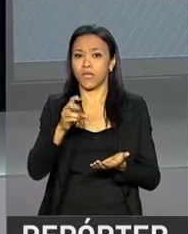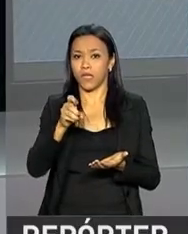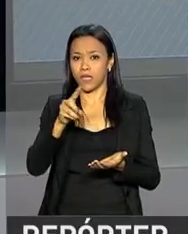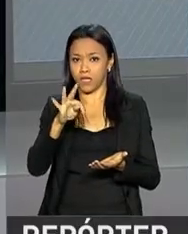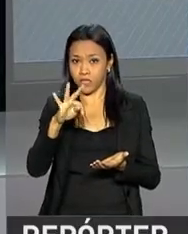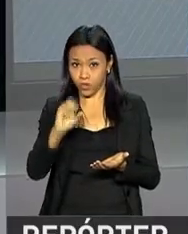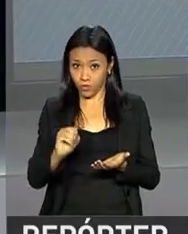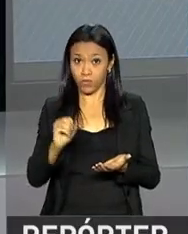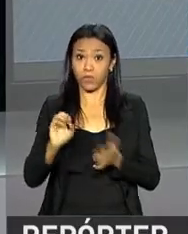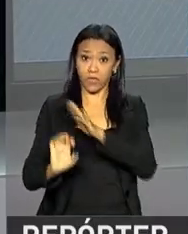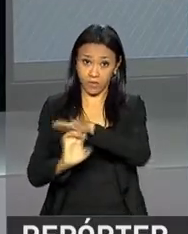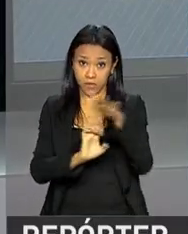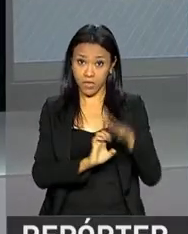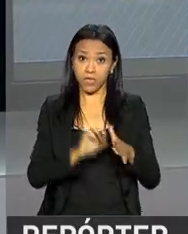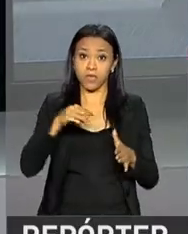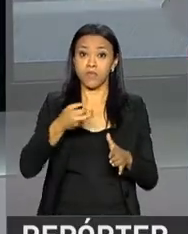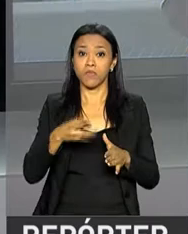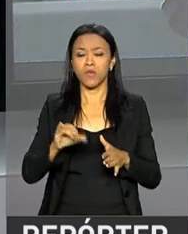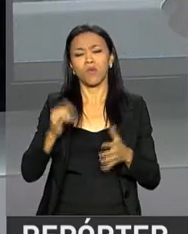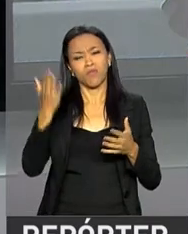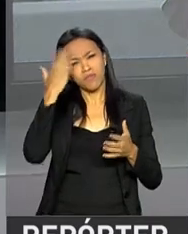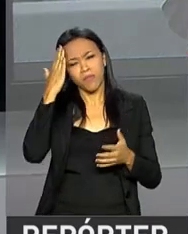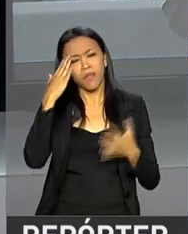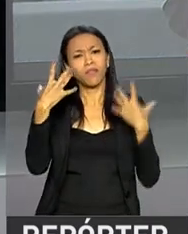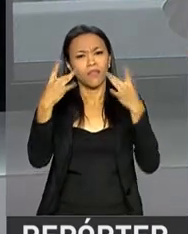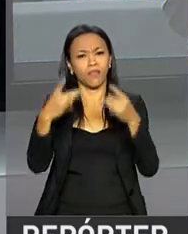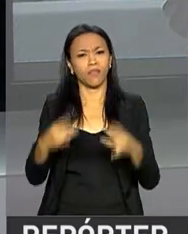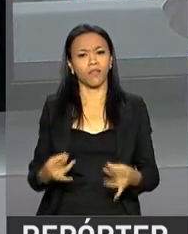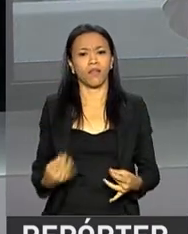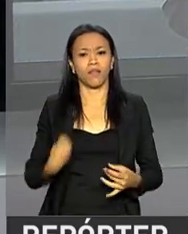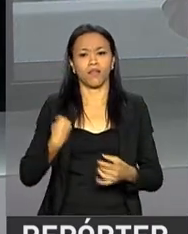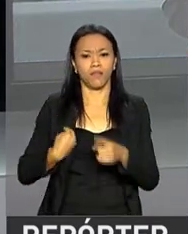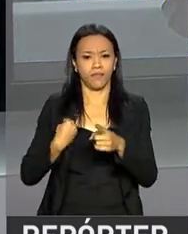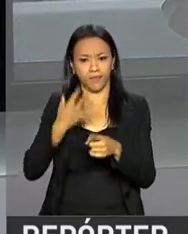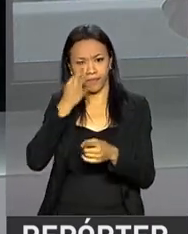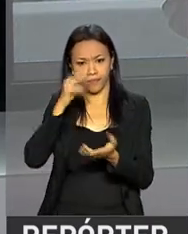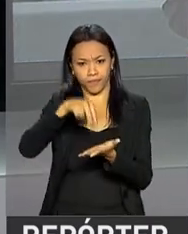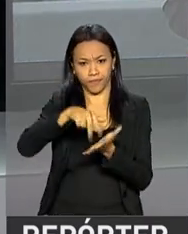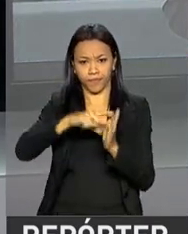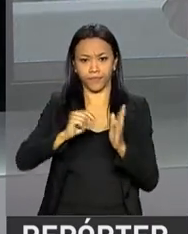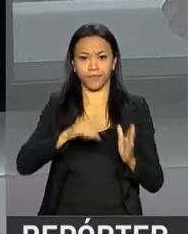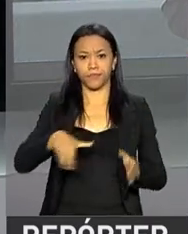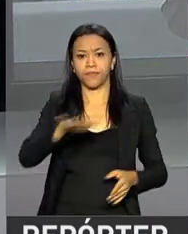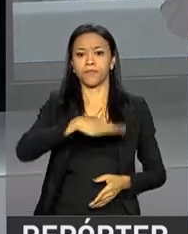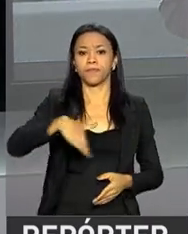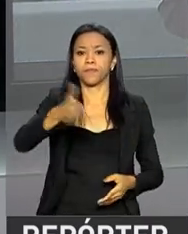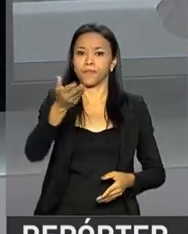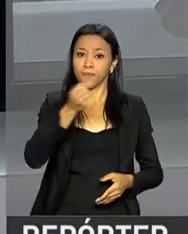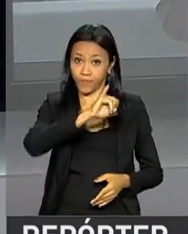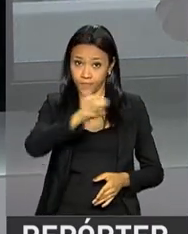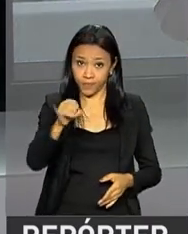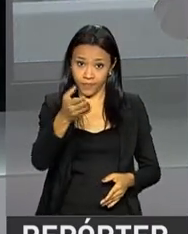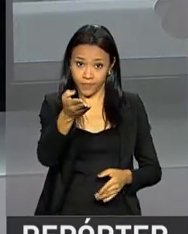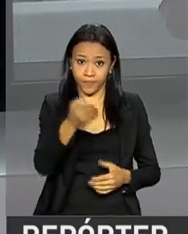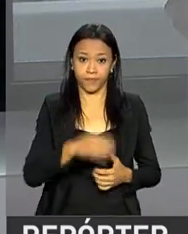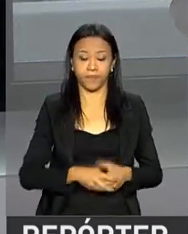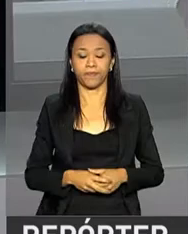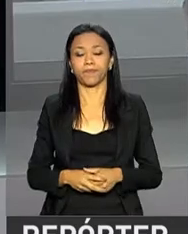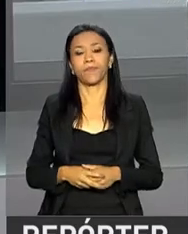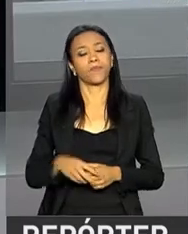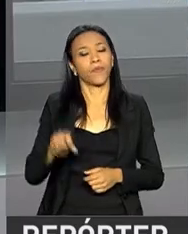os detalhes ao vivo, direto do Palácio do Planalto, com a repórter Mara Kenupi. Oi, Mara.